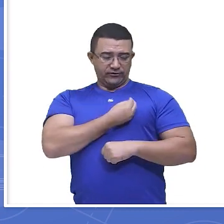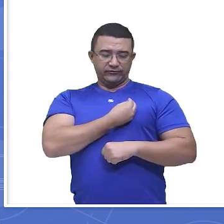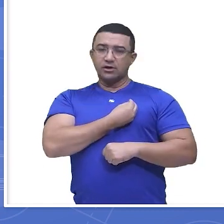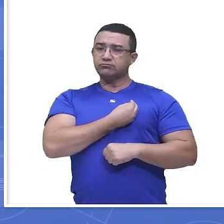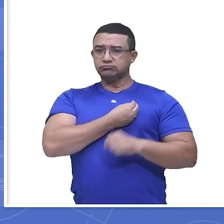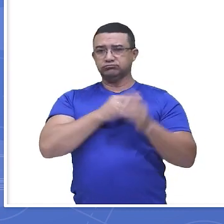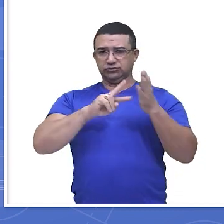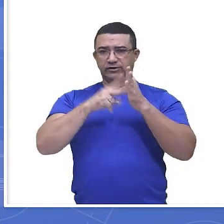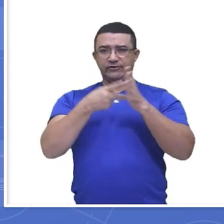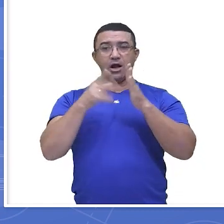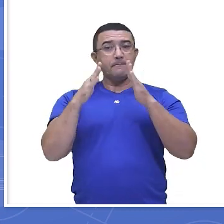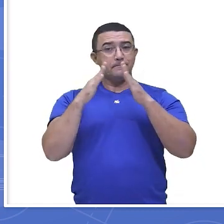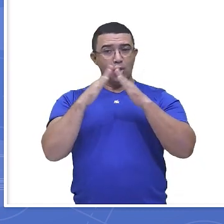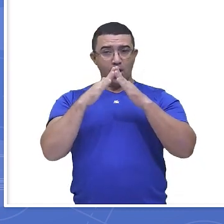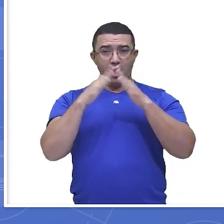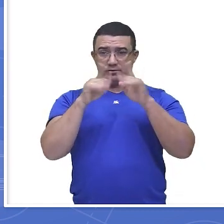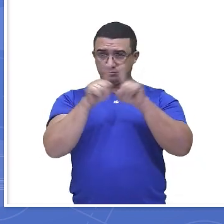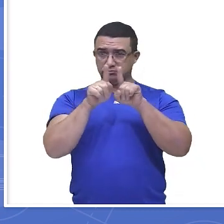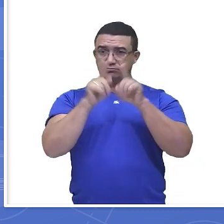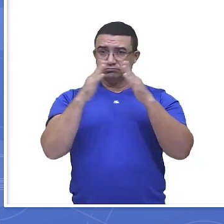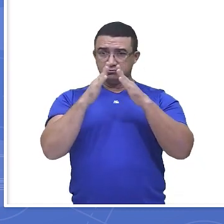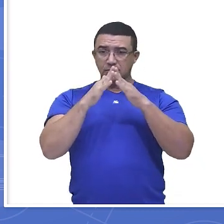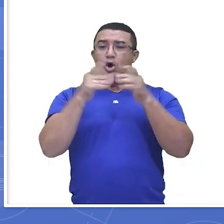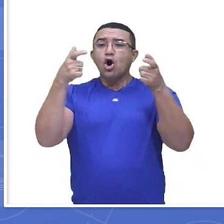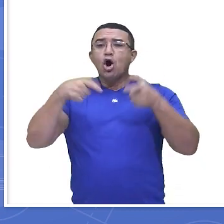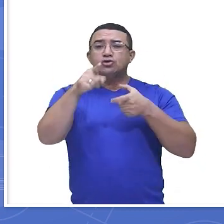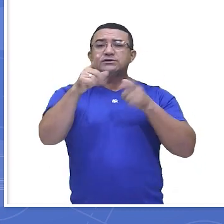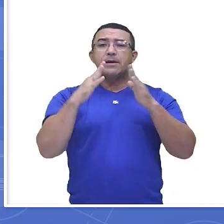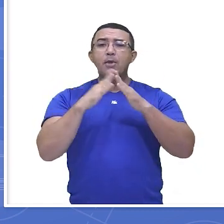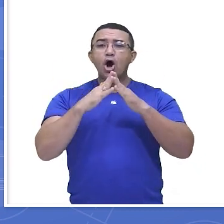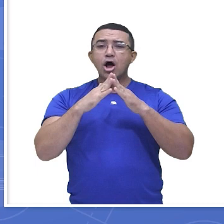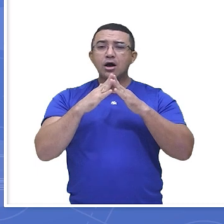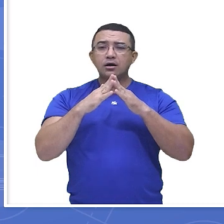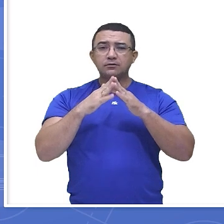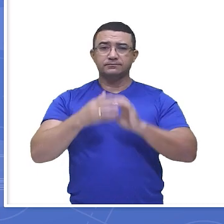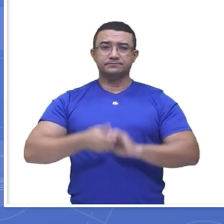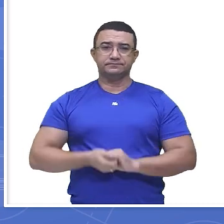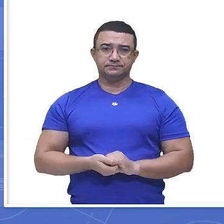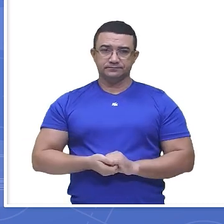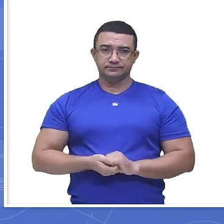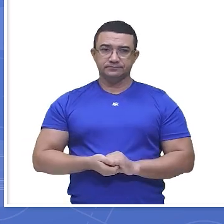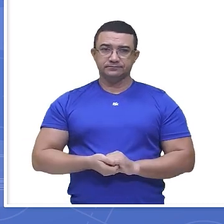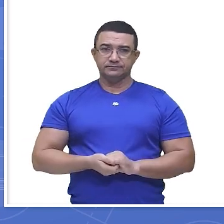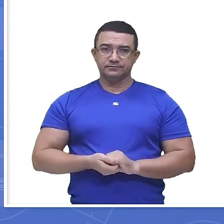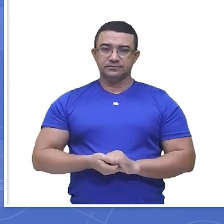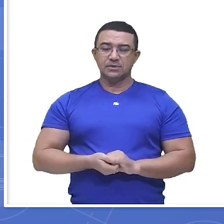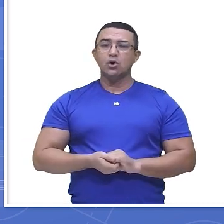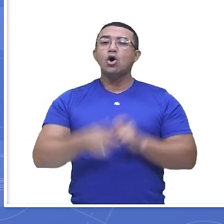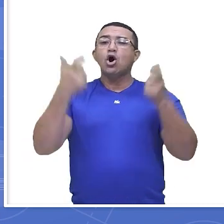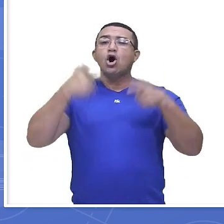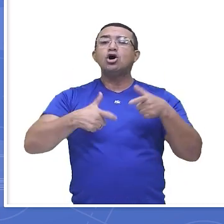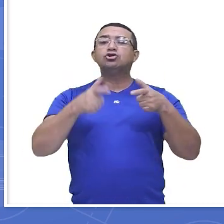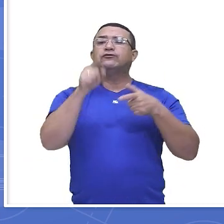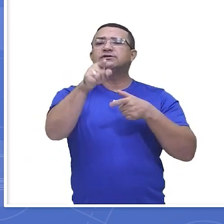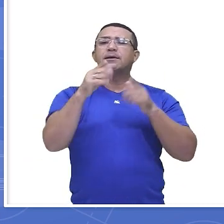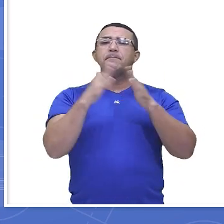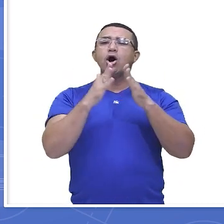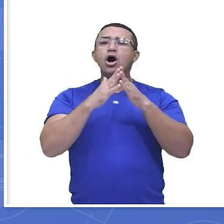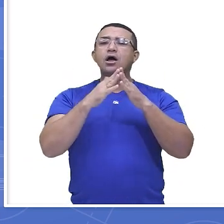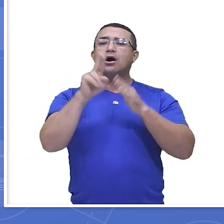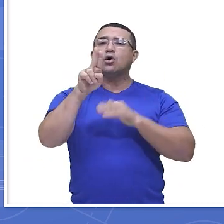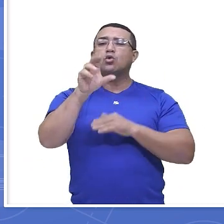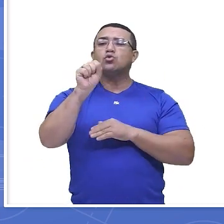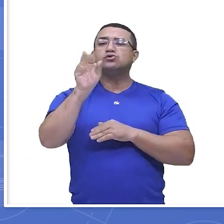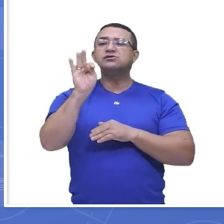apenas viver, morar. Donde vive usted? Né? Donde vives? No informal era somente isso. Donde vives? Vivo em